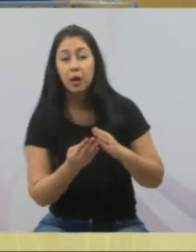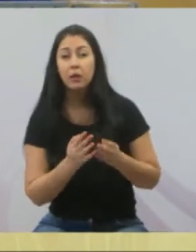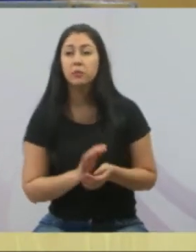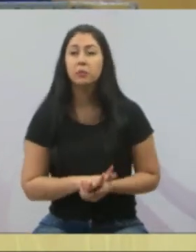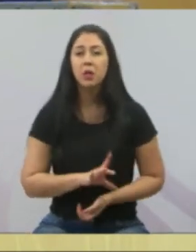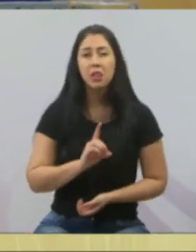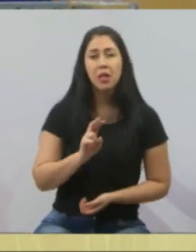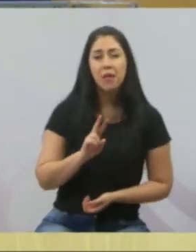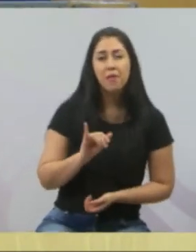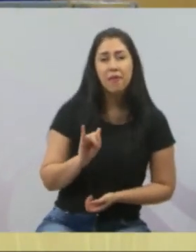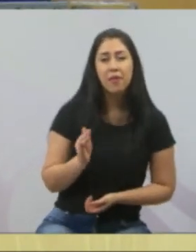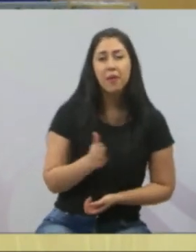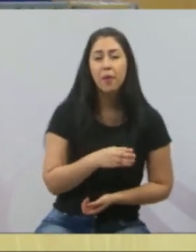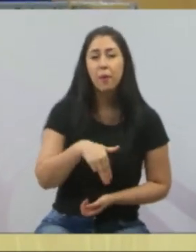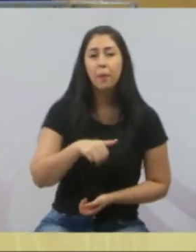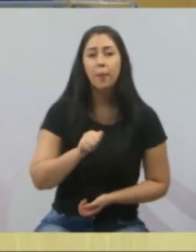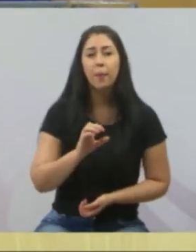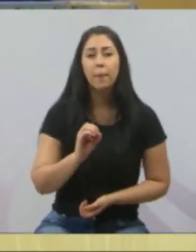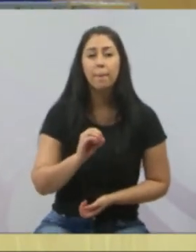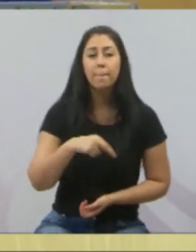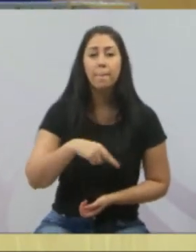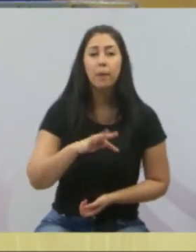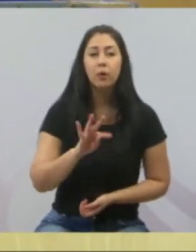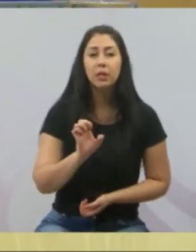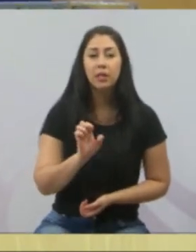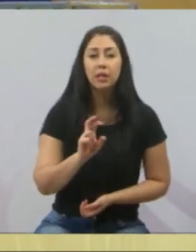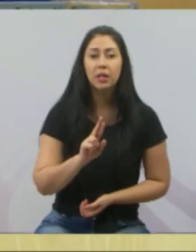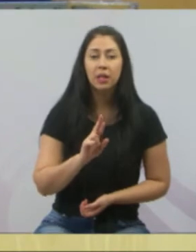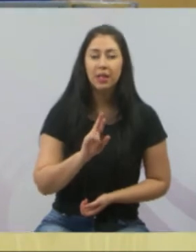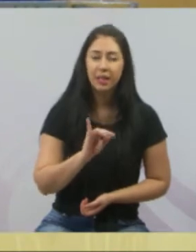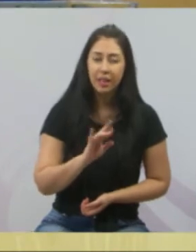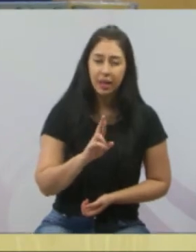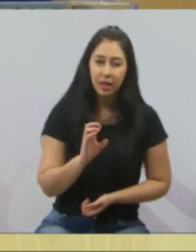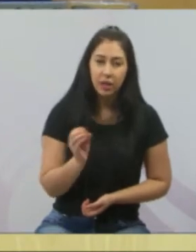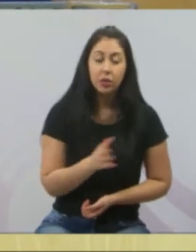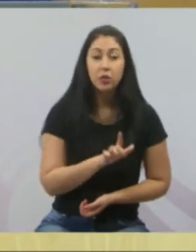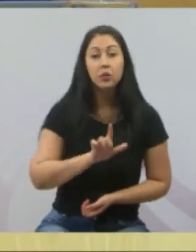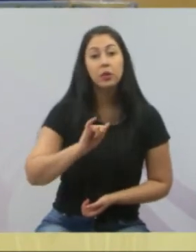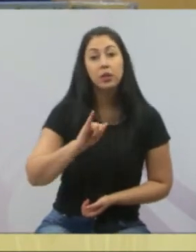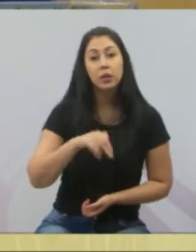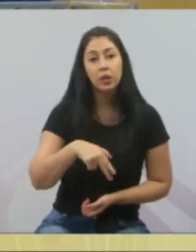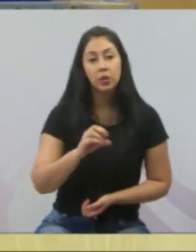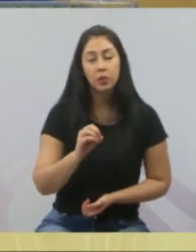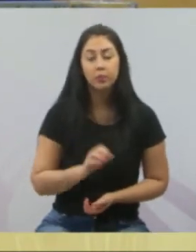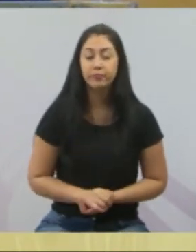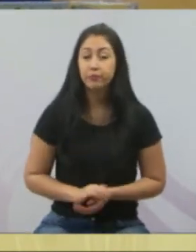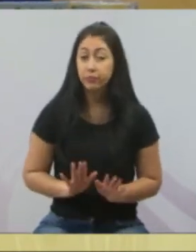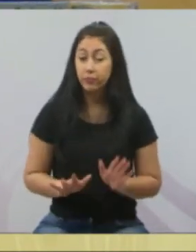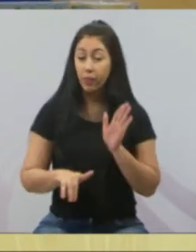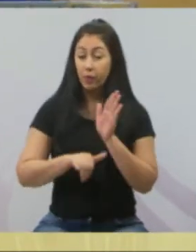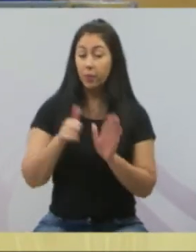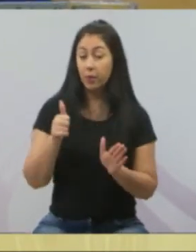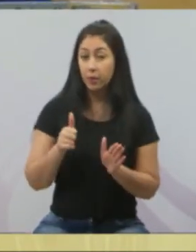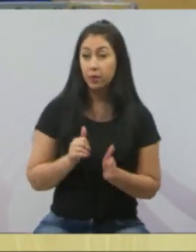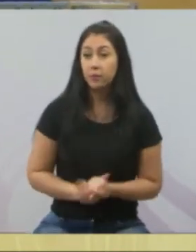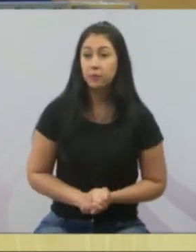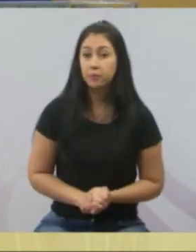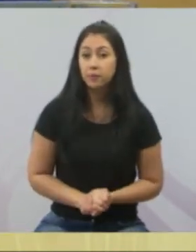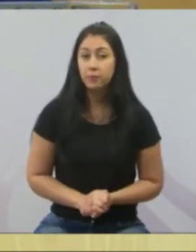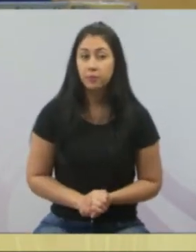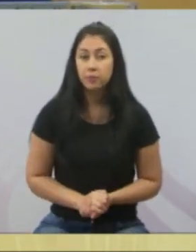requerimentos foram apreciados na forma regimental. Solicito a segunda secretária, a vereadora Sônia Patas da Amizade, que